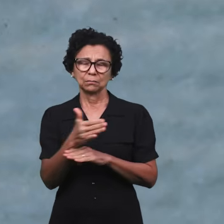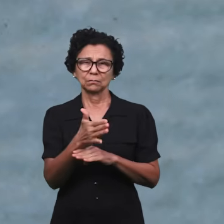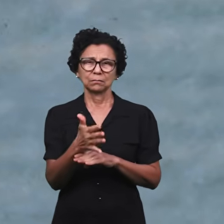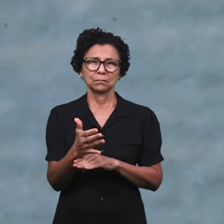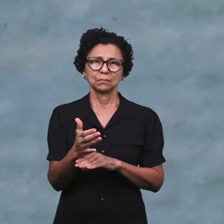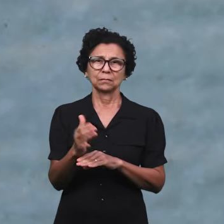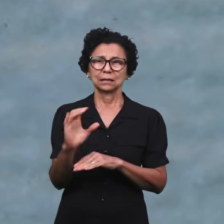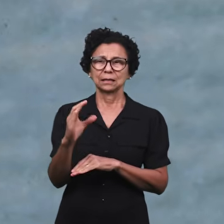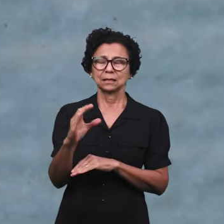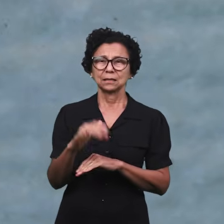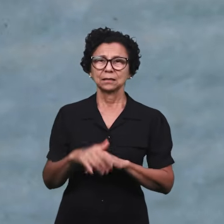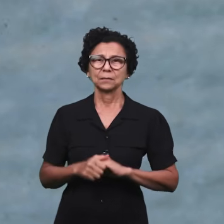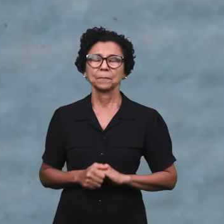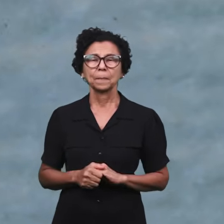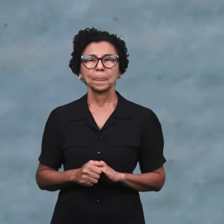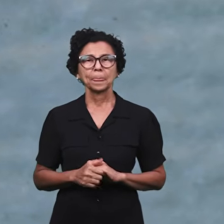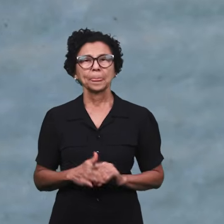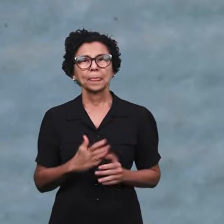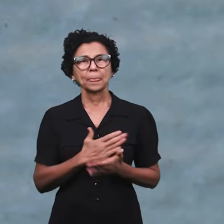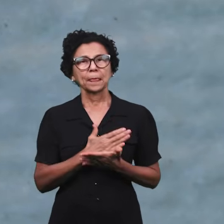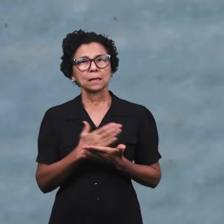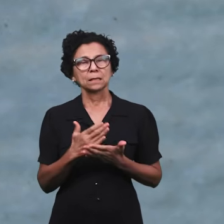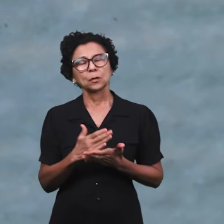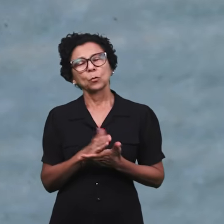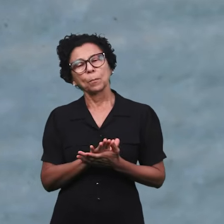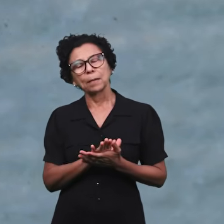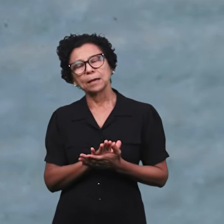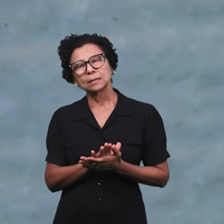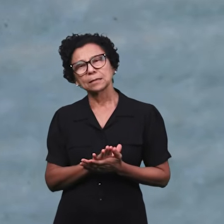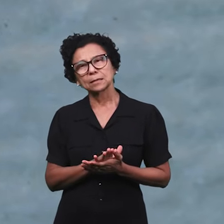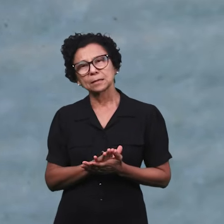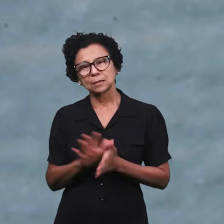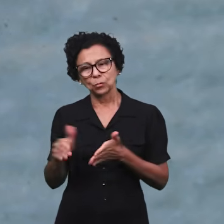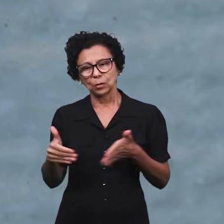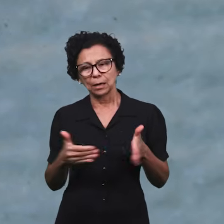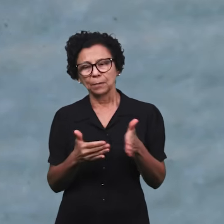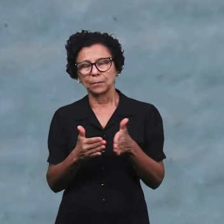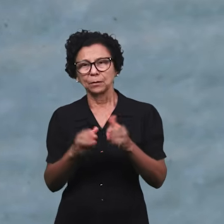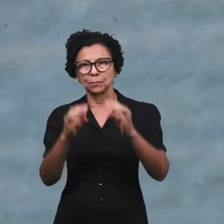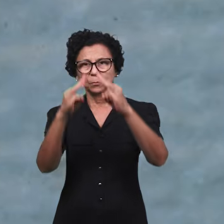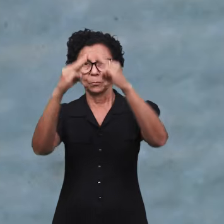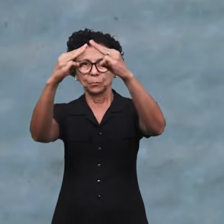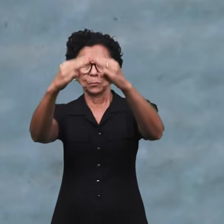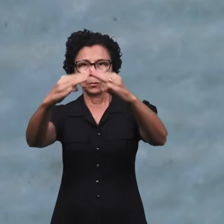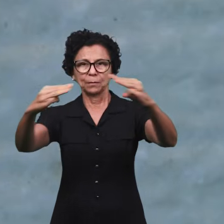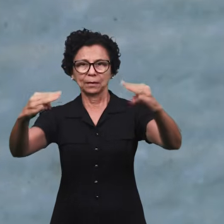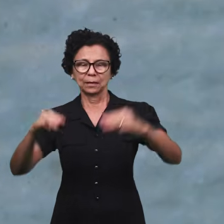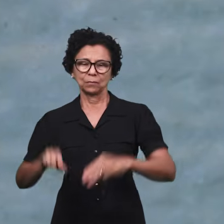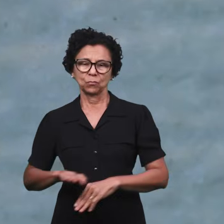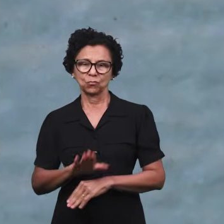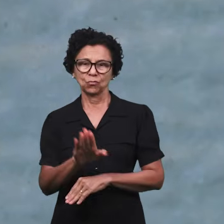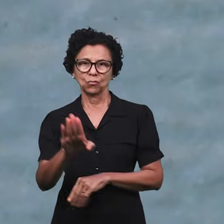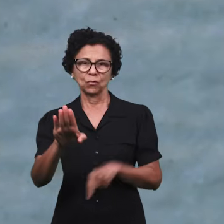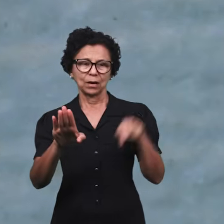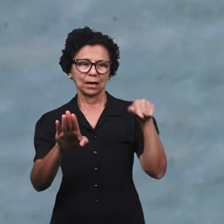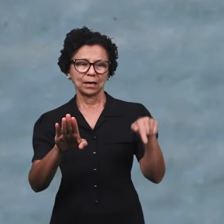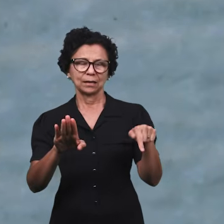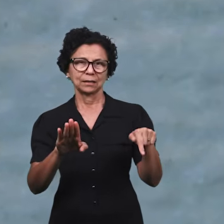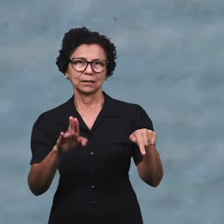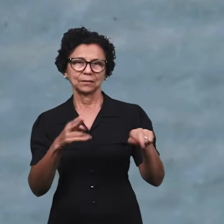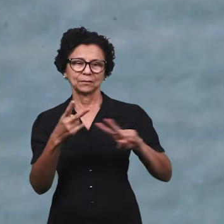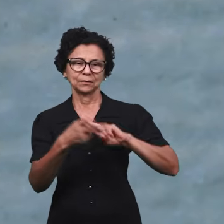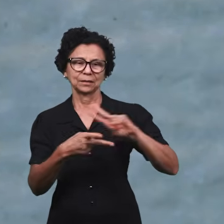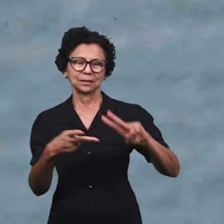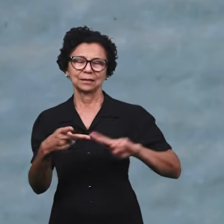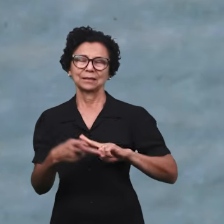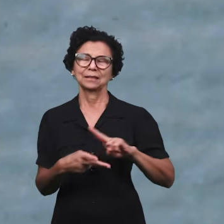enfim. Quando você começa a subir para o Manaim, ali fica Viana. Então você já sabe exatamente, geograficamente, onde é que fica o município